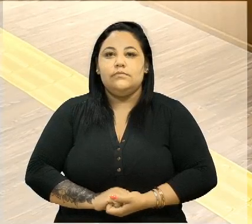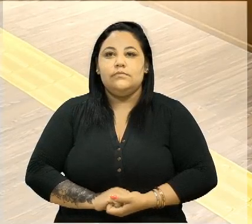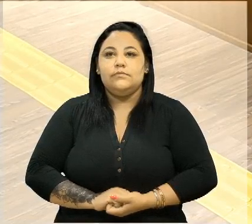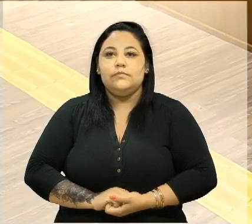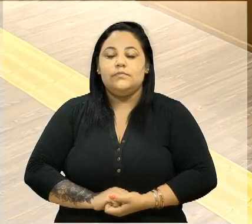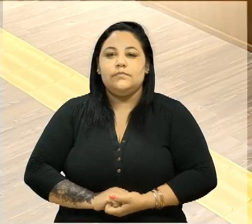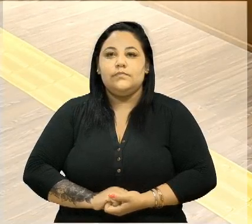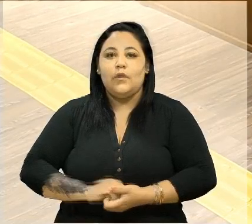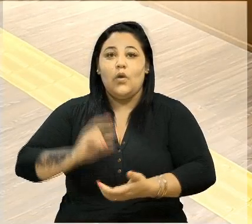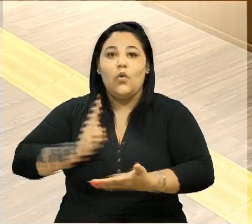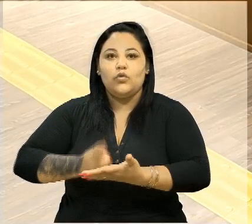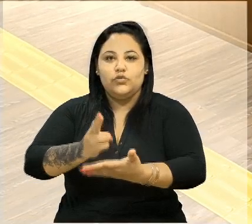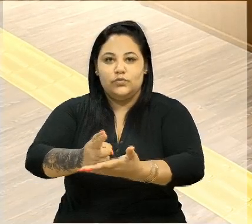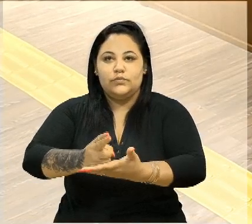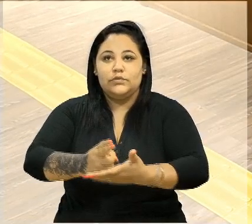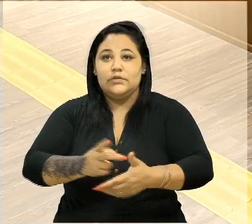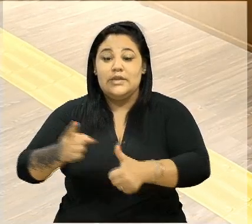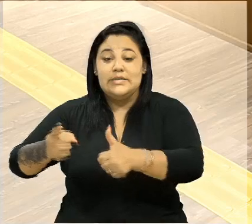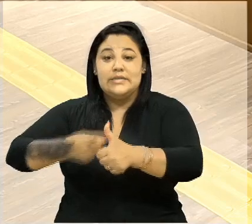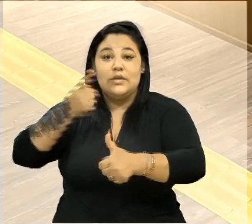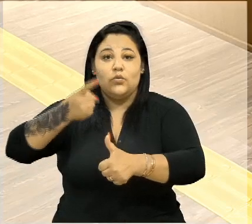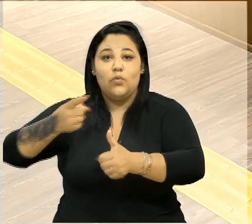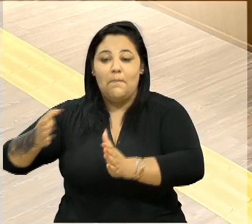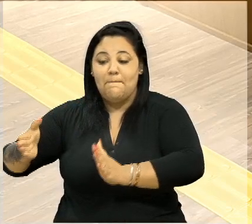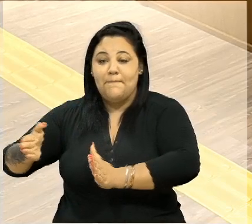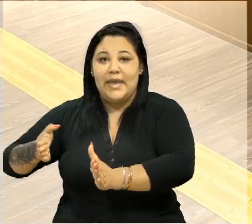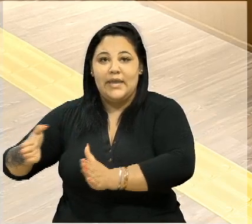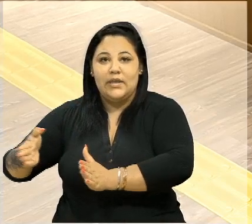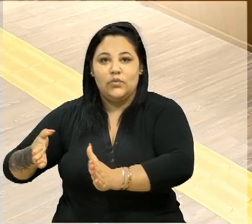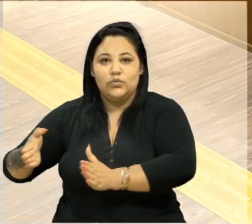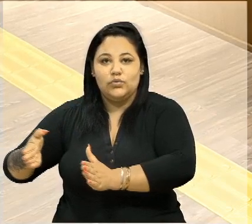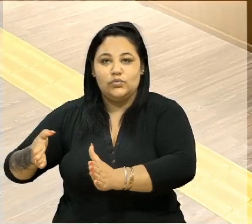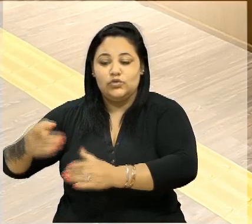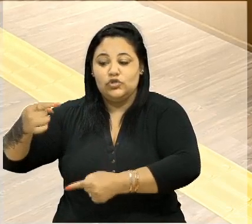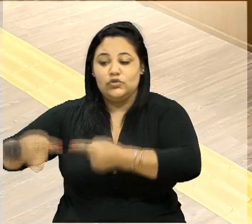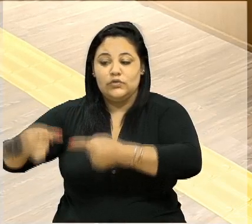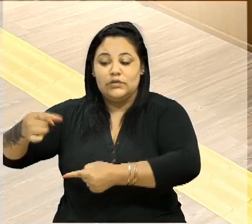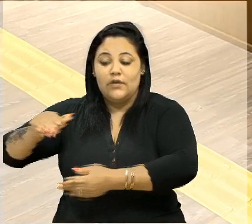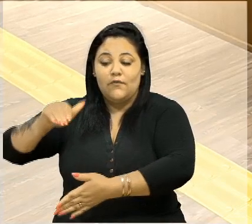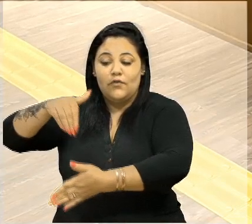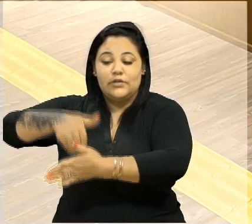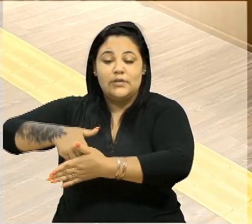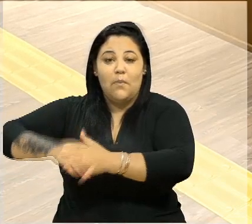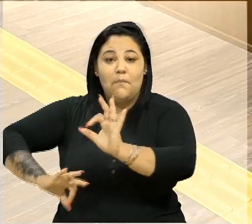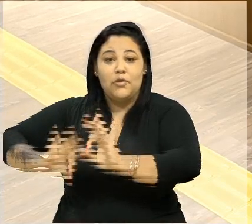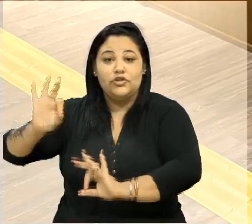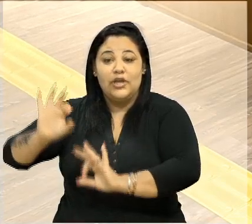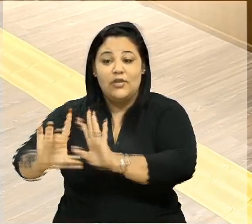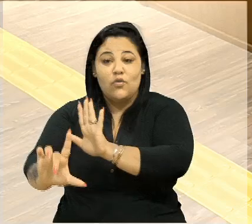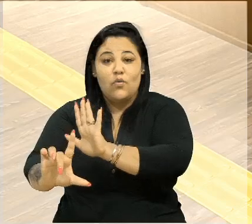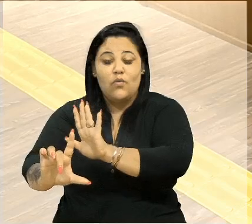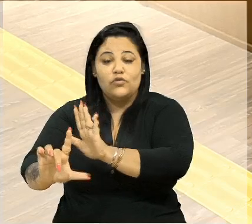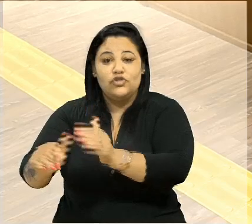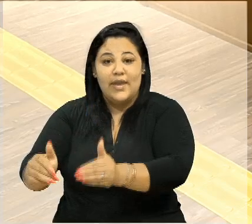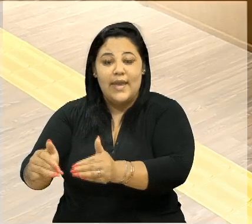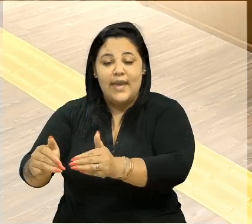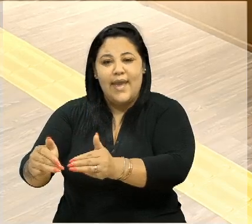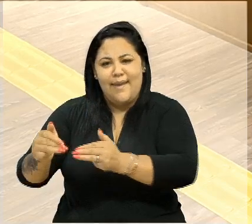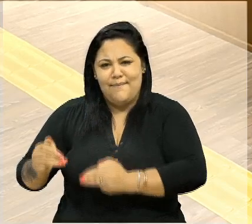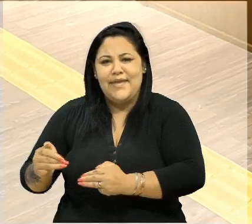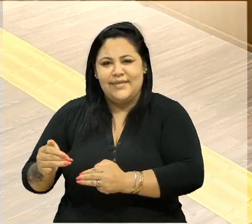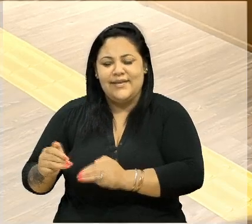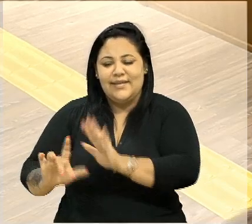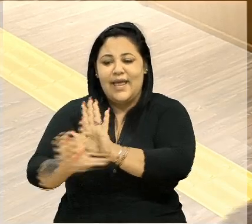Seguindo, então, em segundo turno de discussão e votação, projeto de emenda à Lei Orgânica número